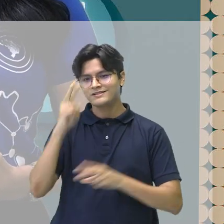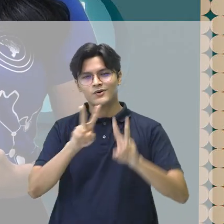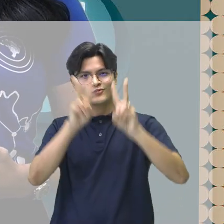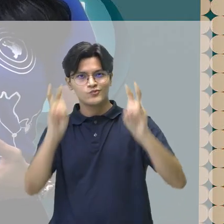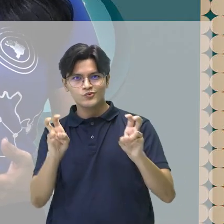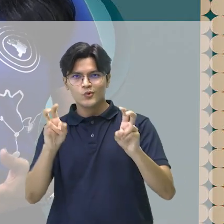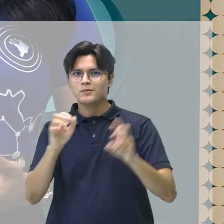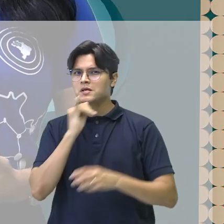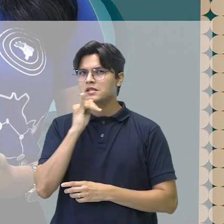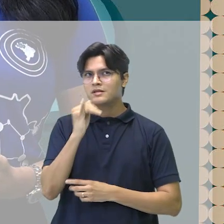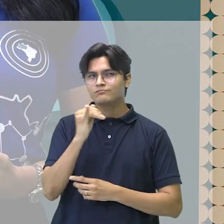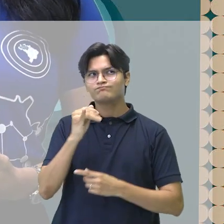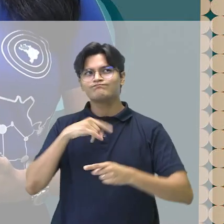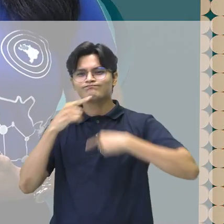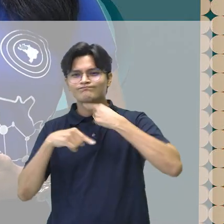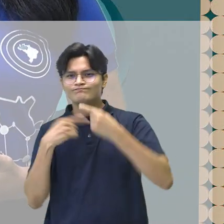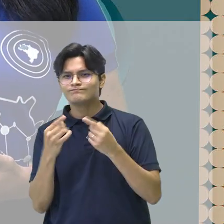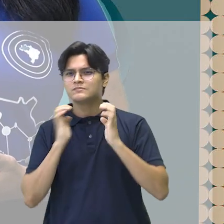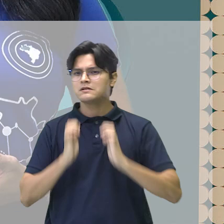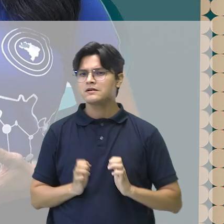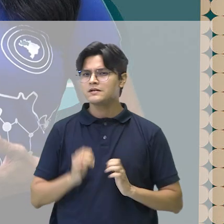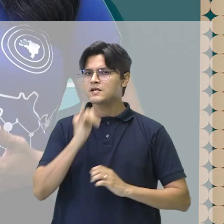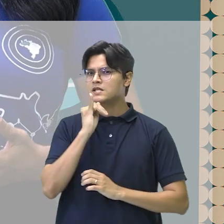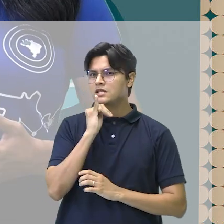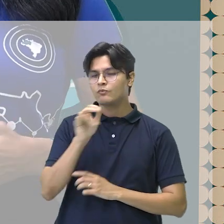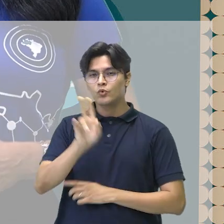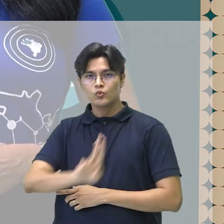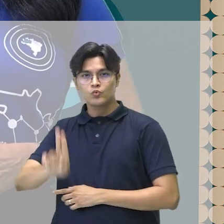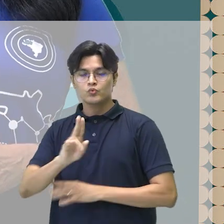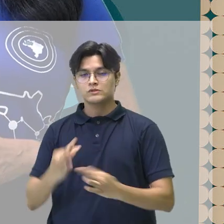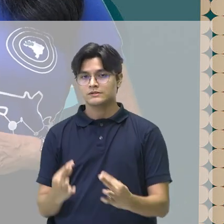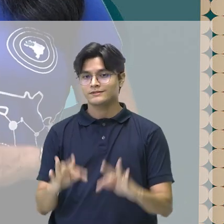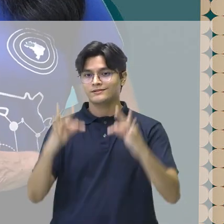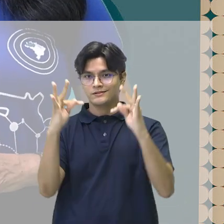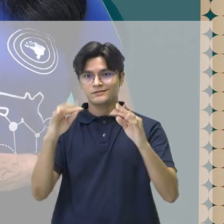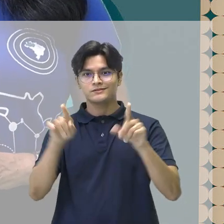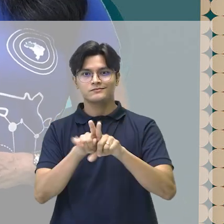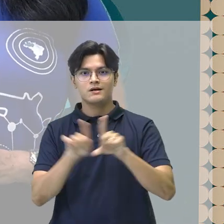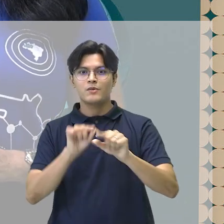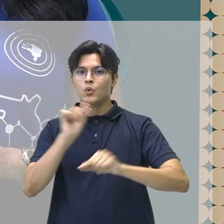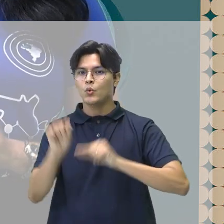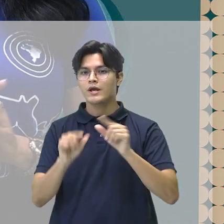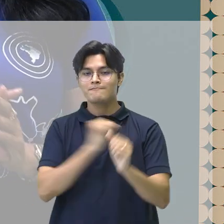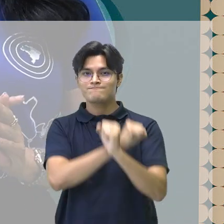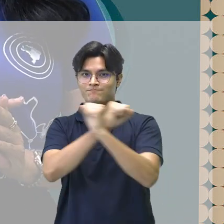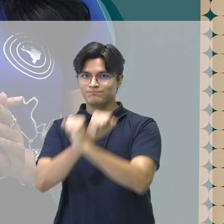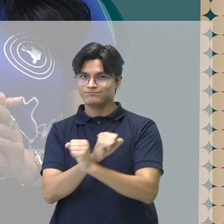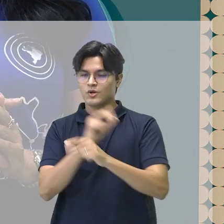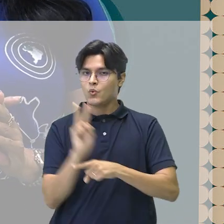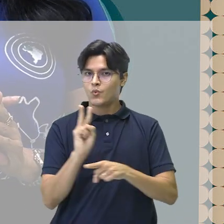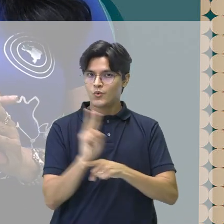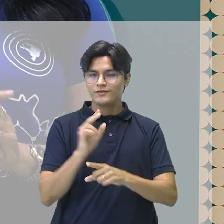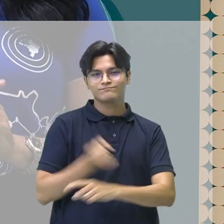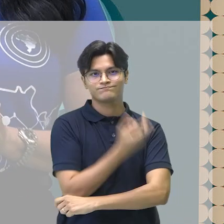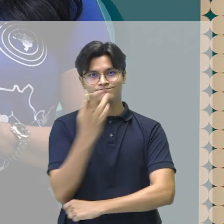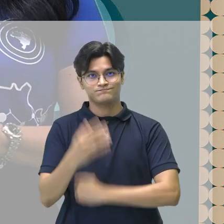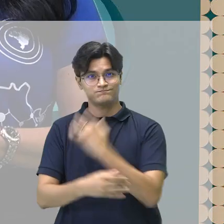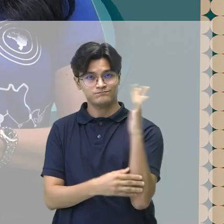dilemas éticos, como o uso de tecnologia ou a proteção ambiental. Os valores